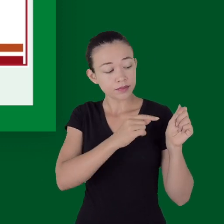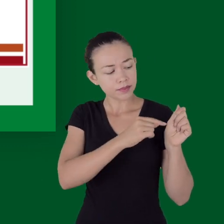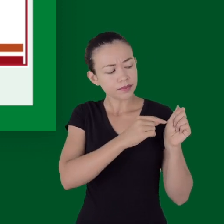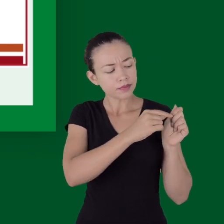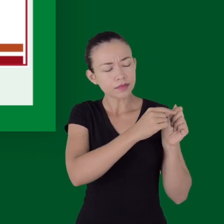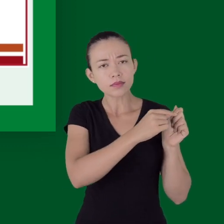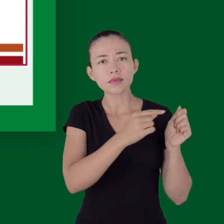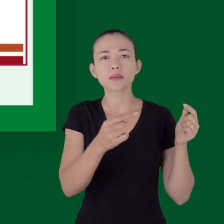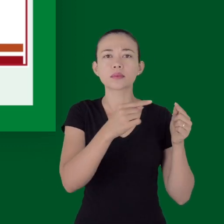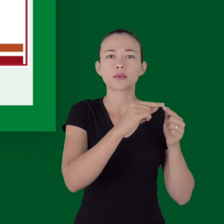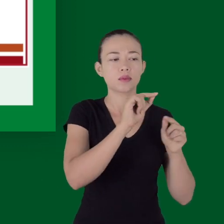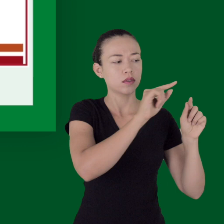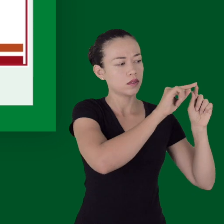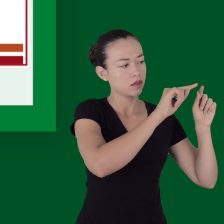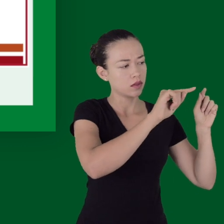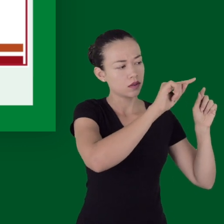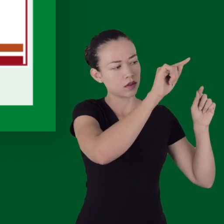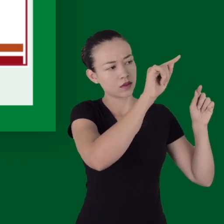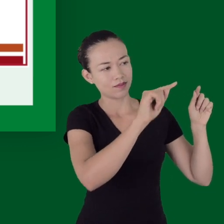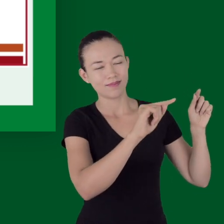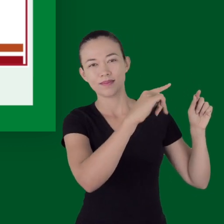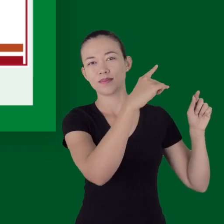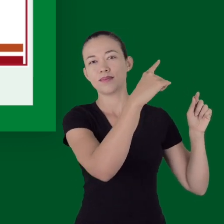Depois, esse segmento PR